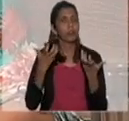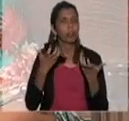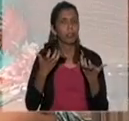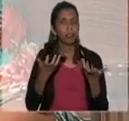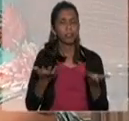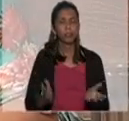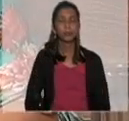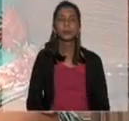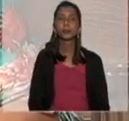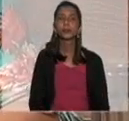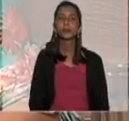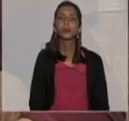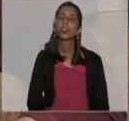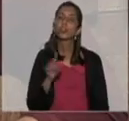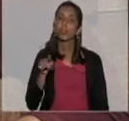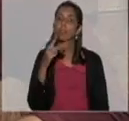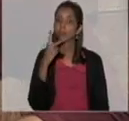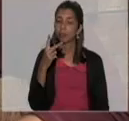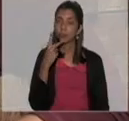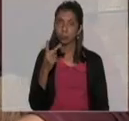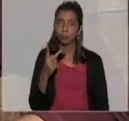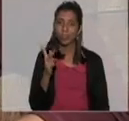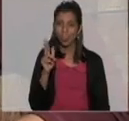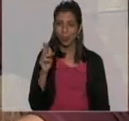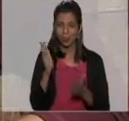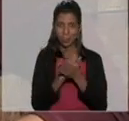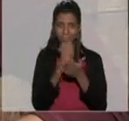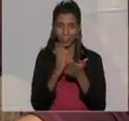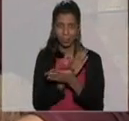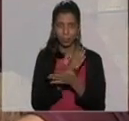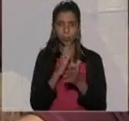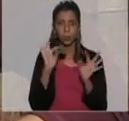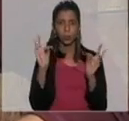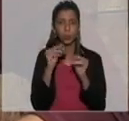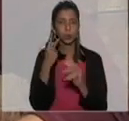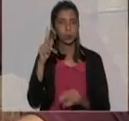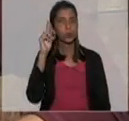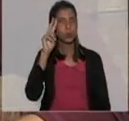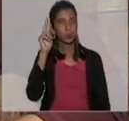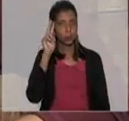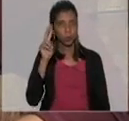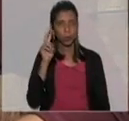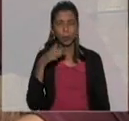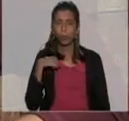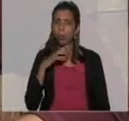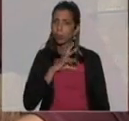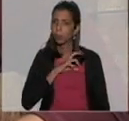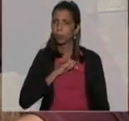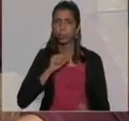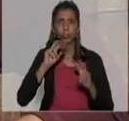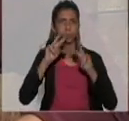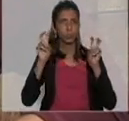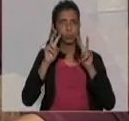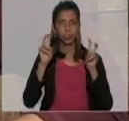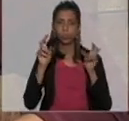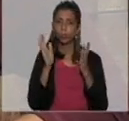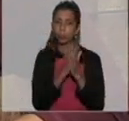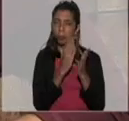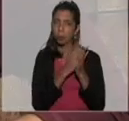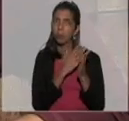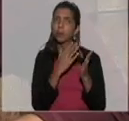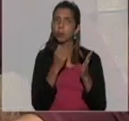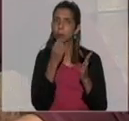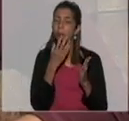merece ele merece ser visto você citou aqui como você cita no livro toda a sua história a gente já vai falar nele eu adorei esse título ele é